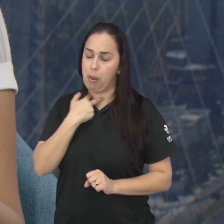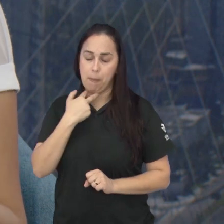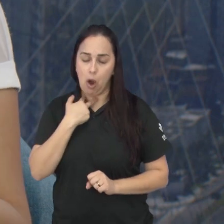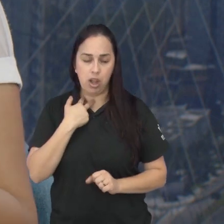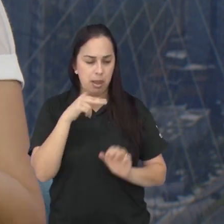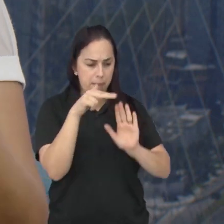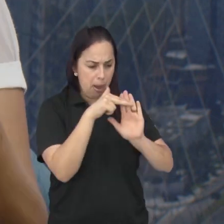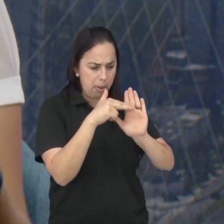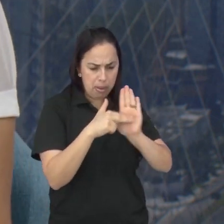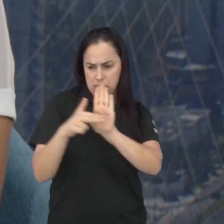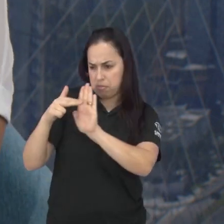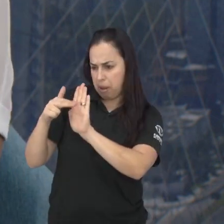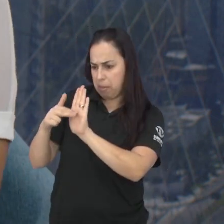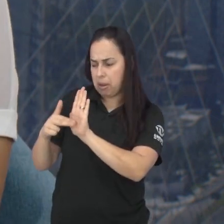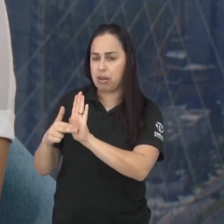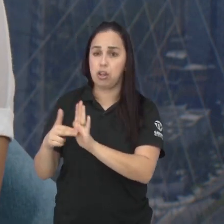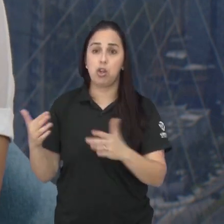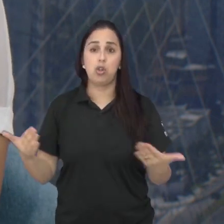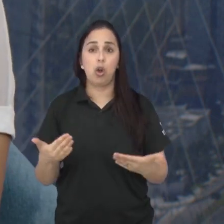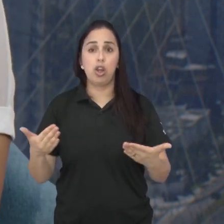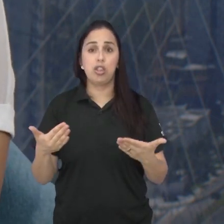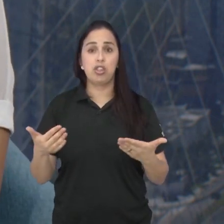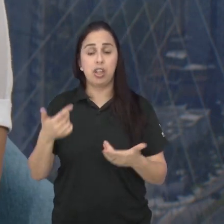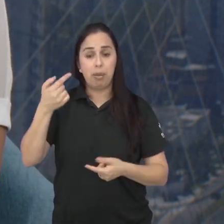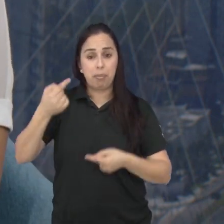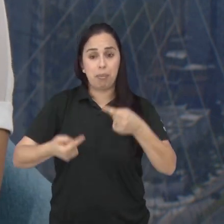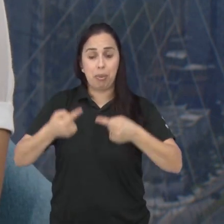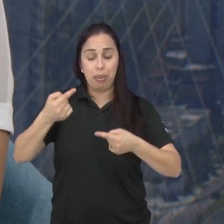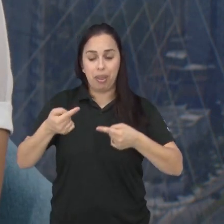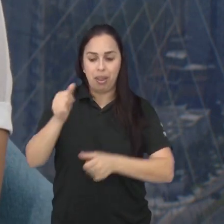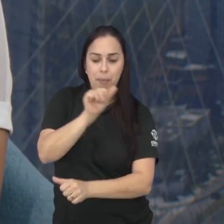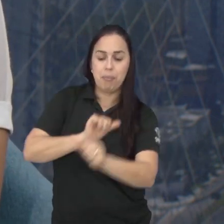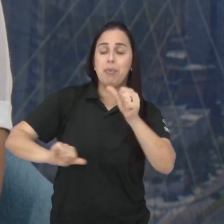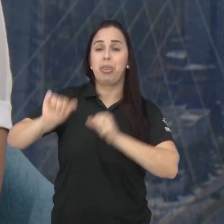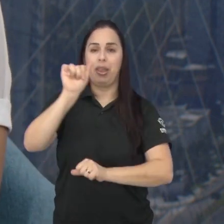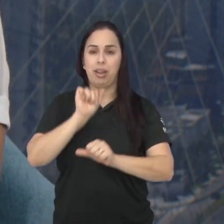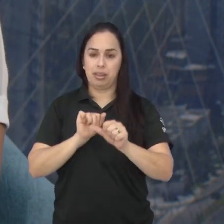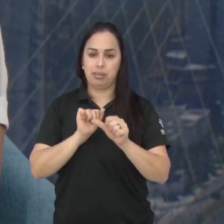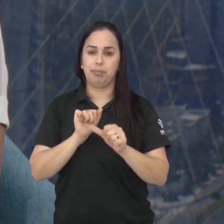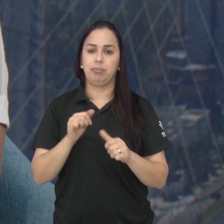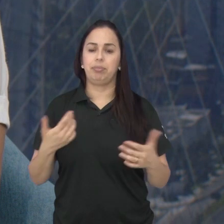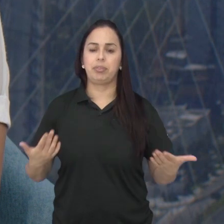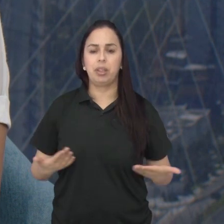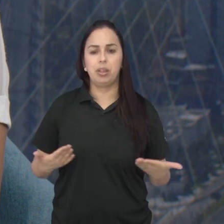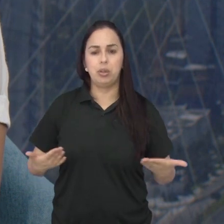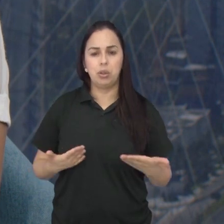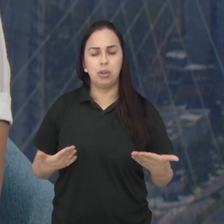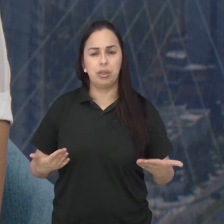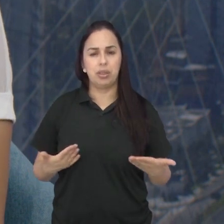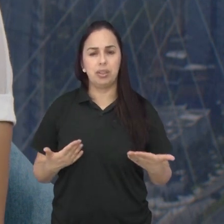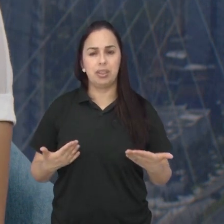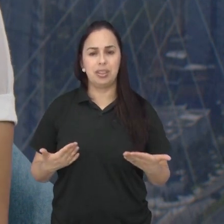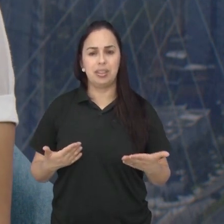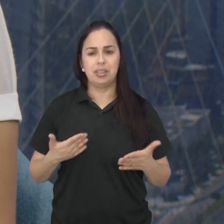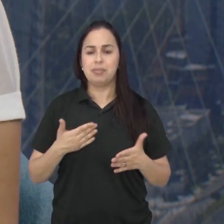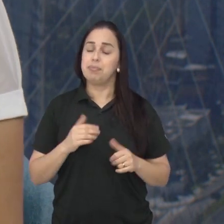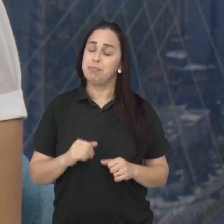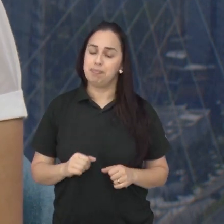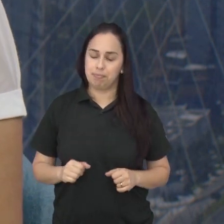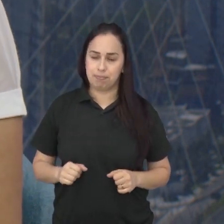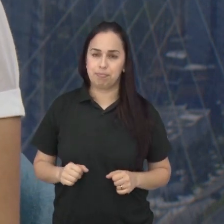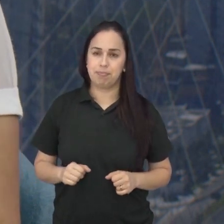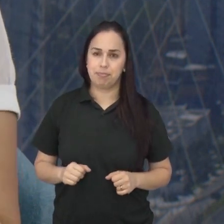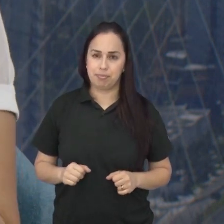gente tem que ampliar essa discussão do gênero, né? Então, assim, aqui a gente ainda está lidando com